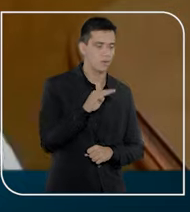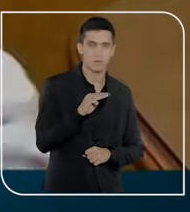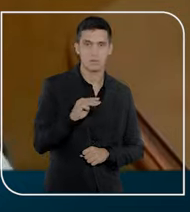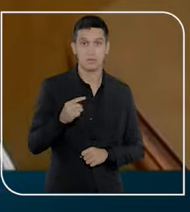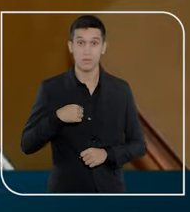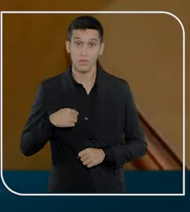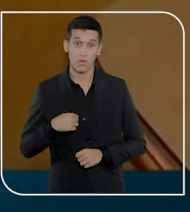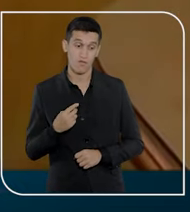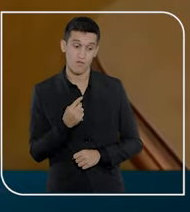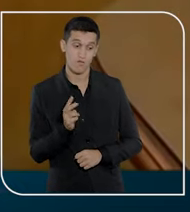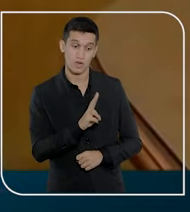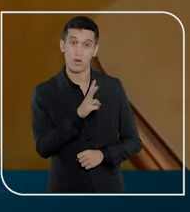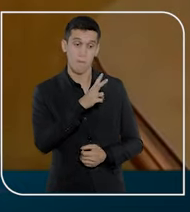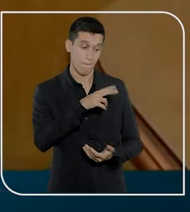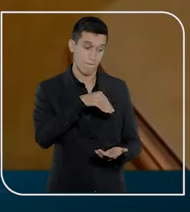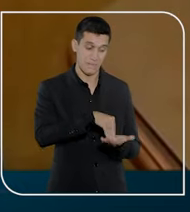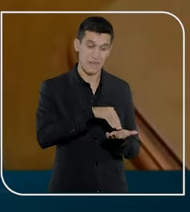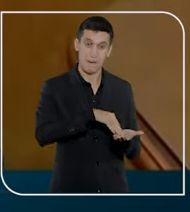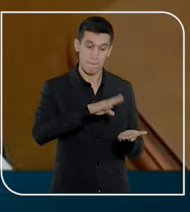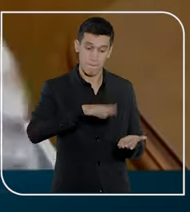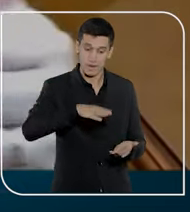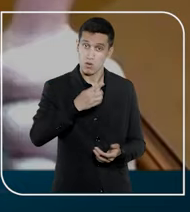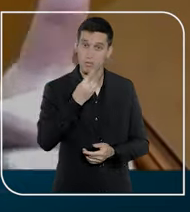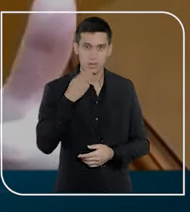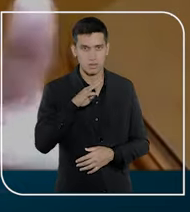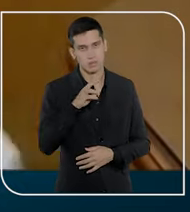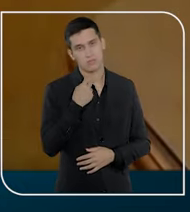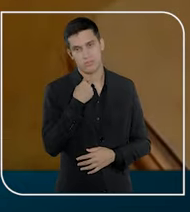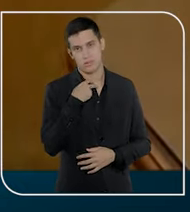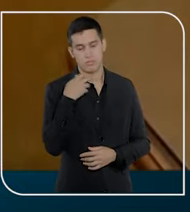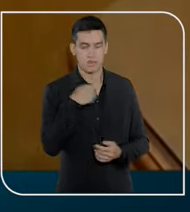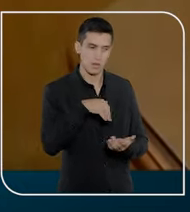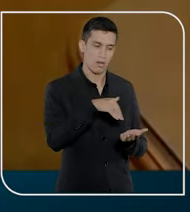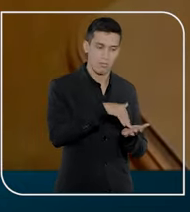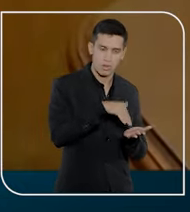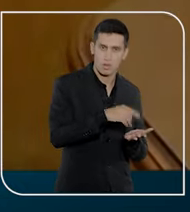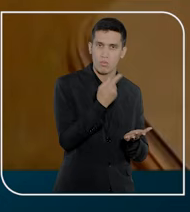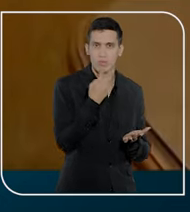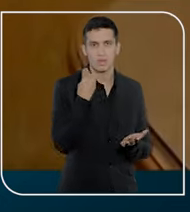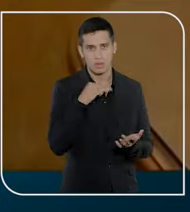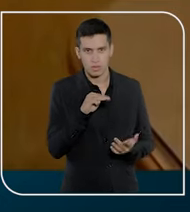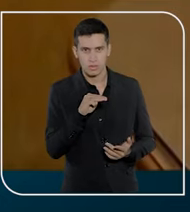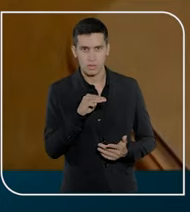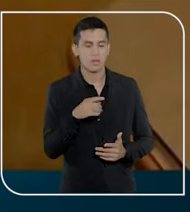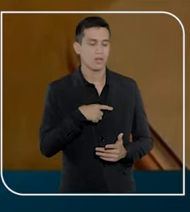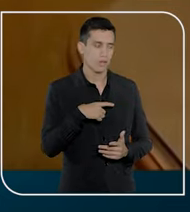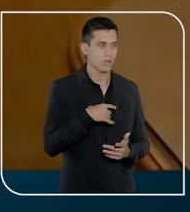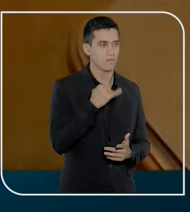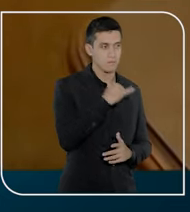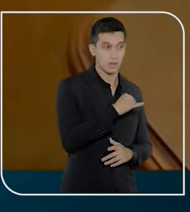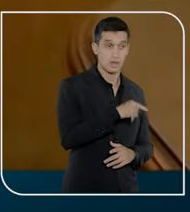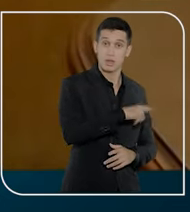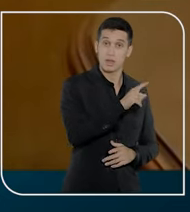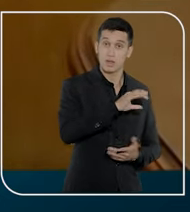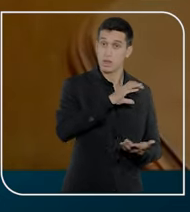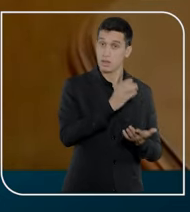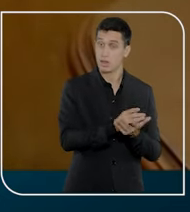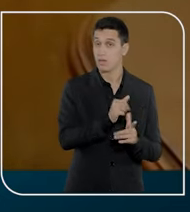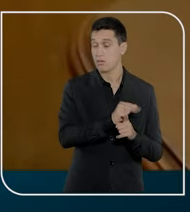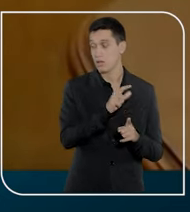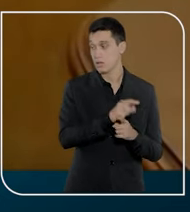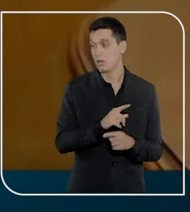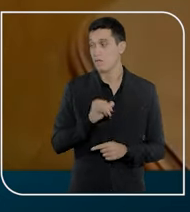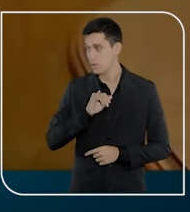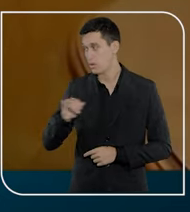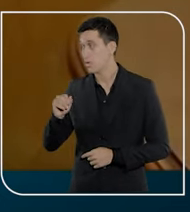existe o concurso de adjudicantes. São intimados, o credor hipotecário vem e fala assim: ok, por 1 milhão